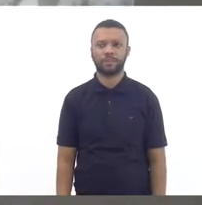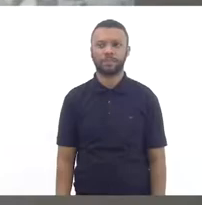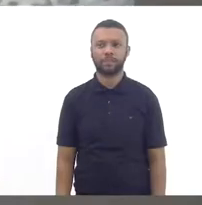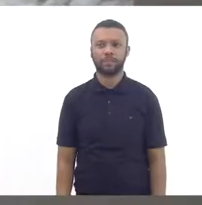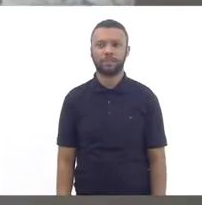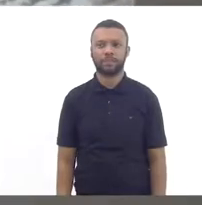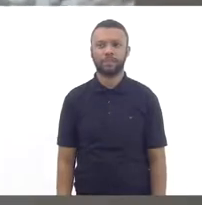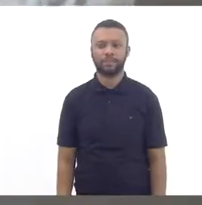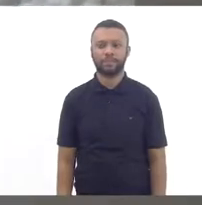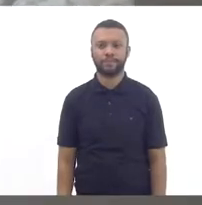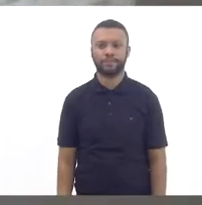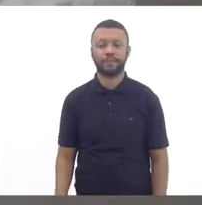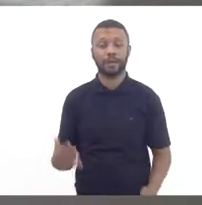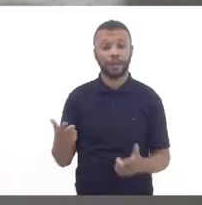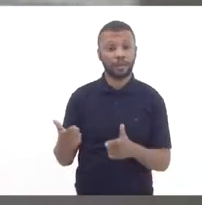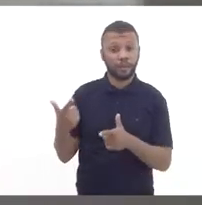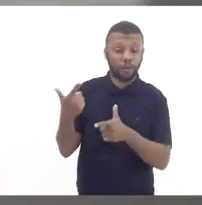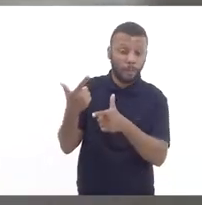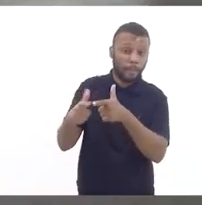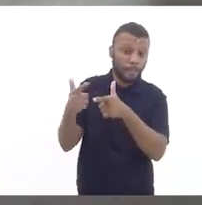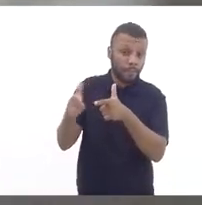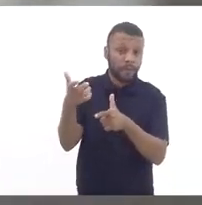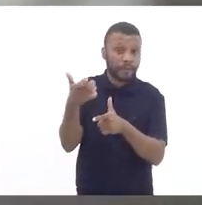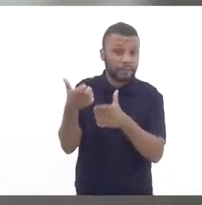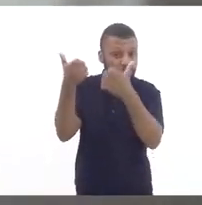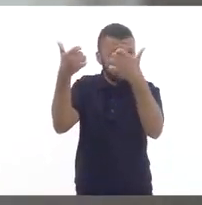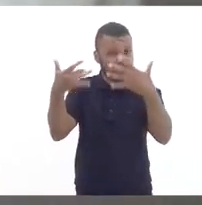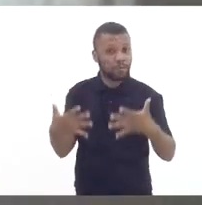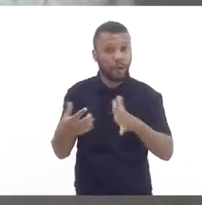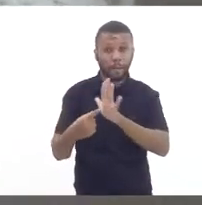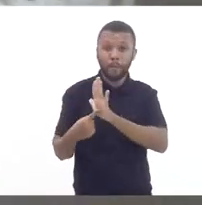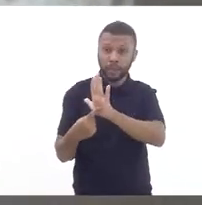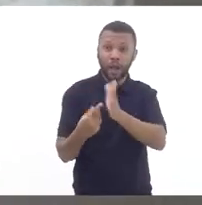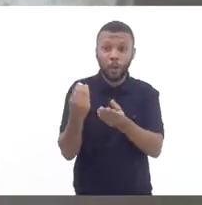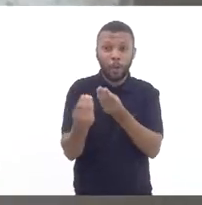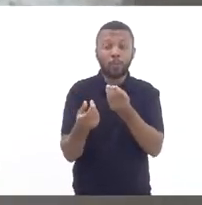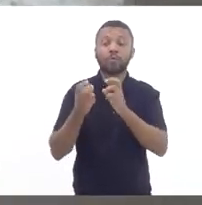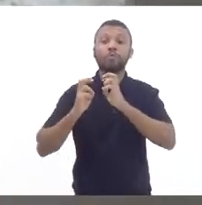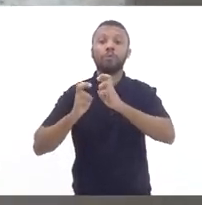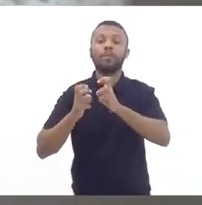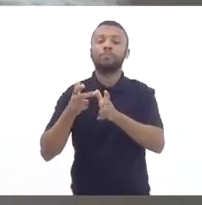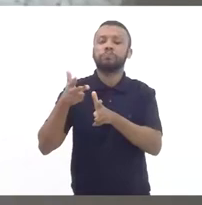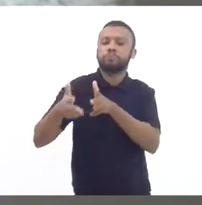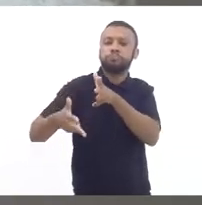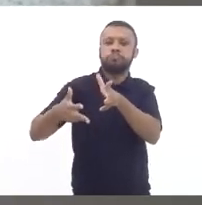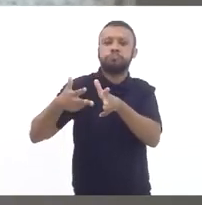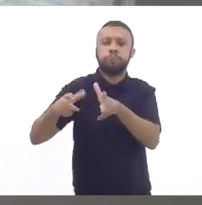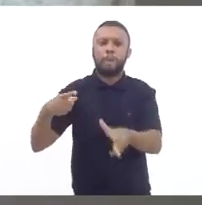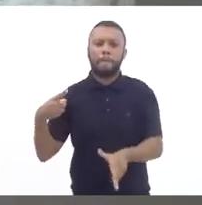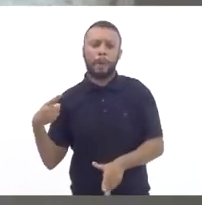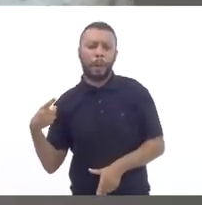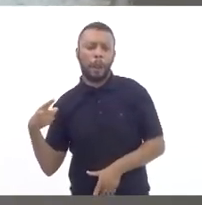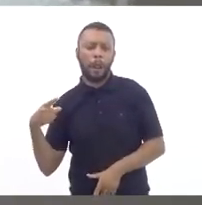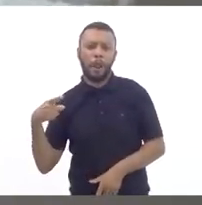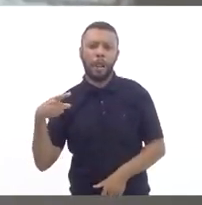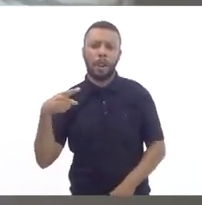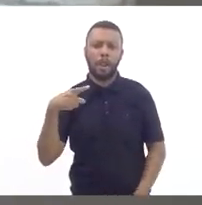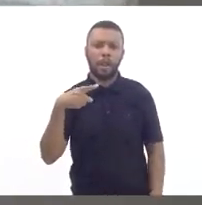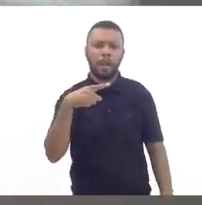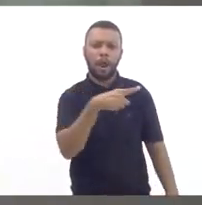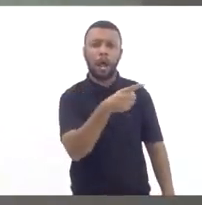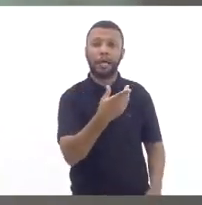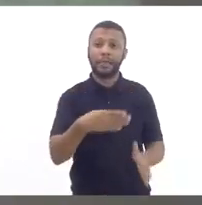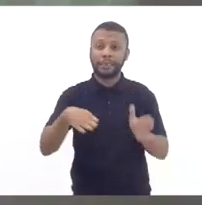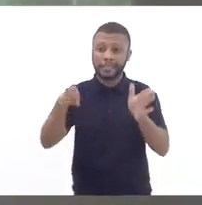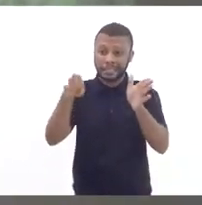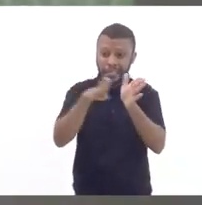Aí essa questão que eu gostaria de mostrar. O trem quando passa por um dormente desse jogo, ele chega a